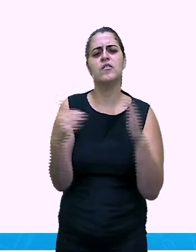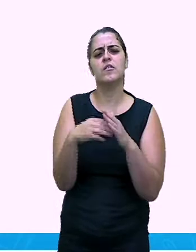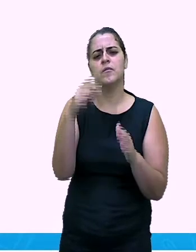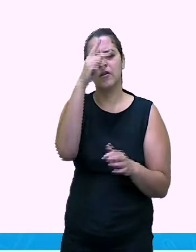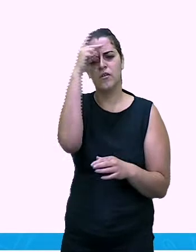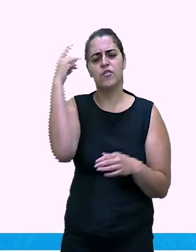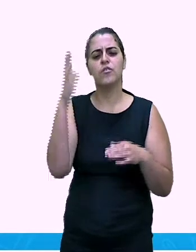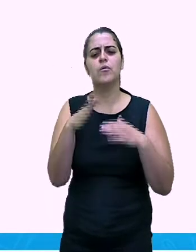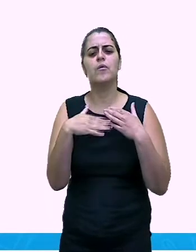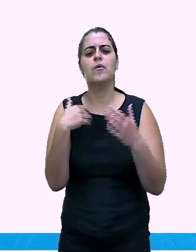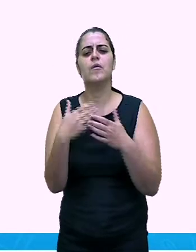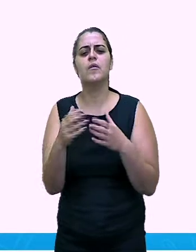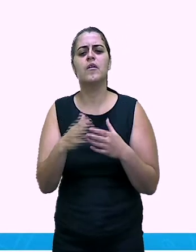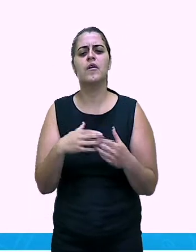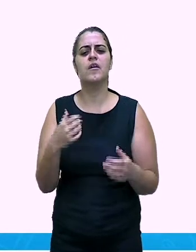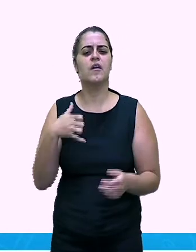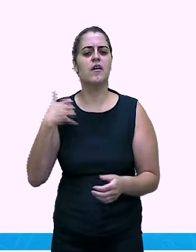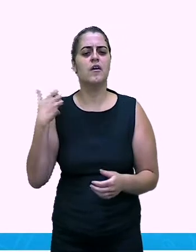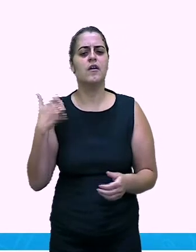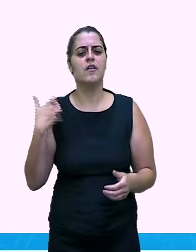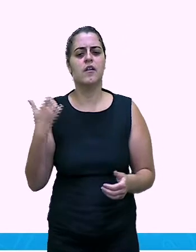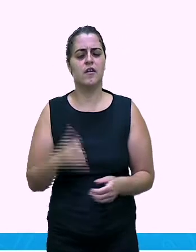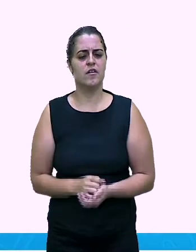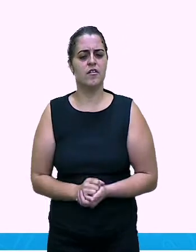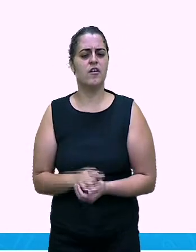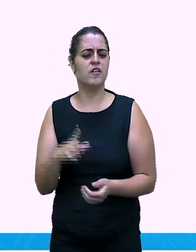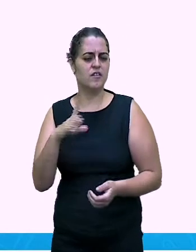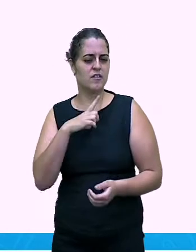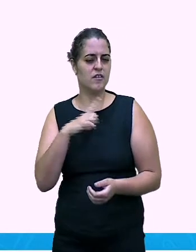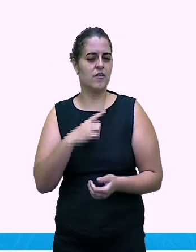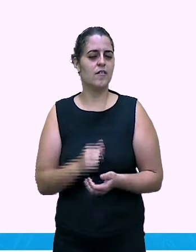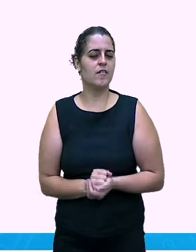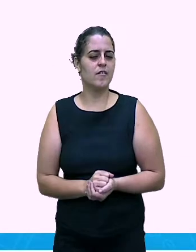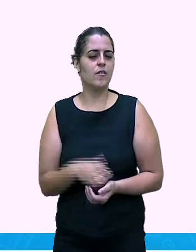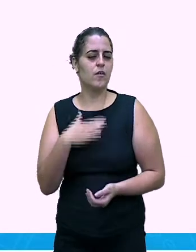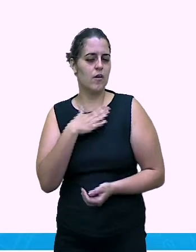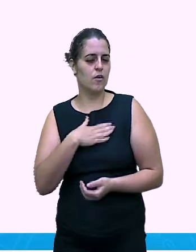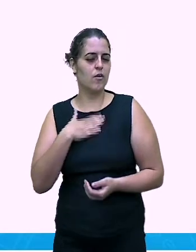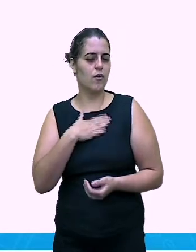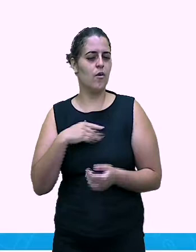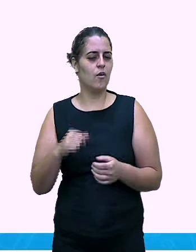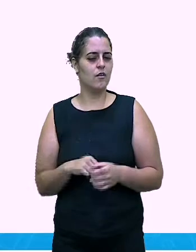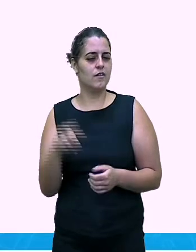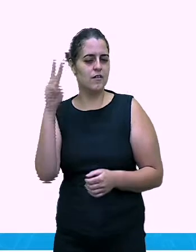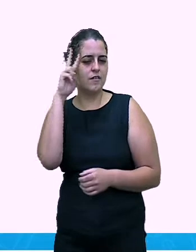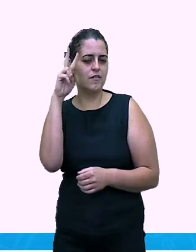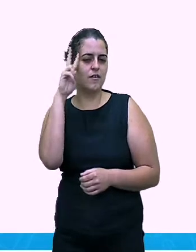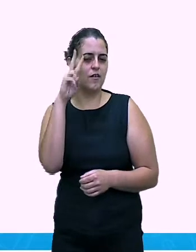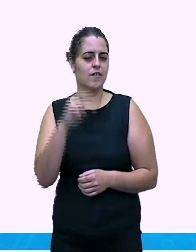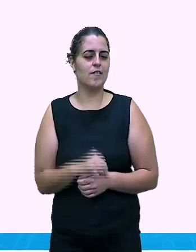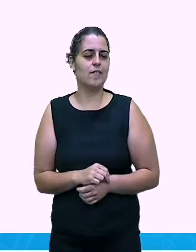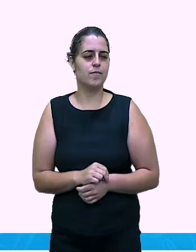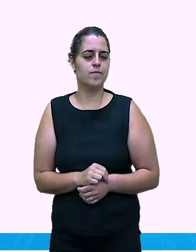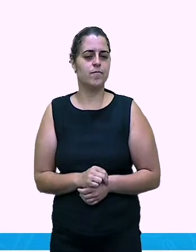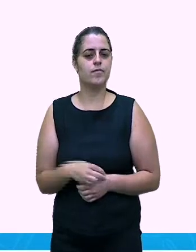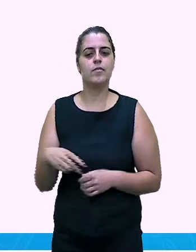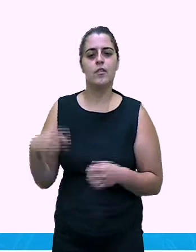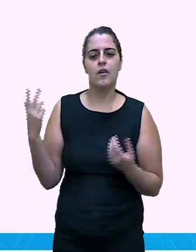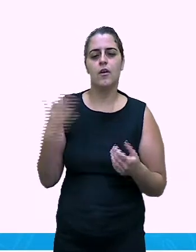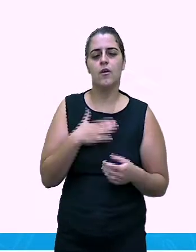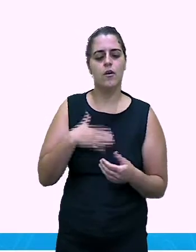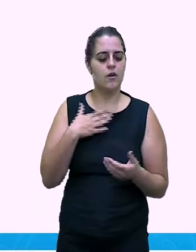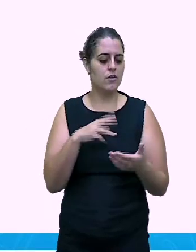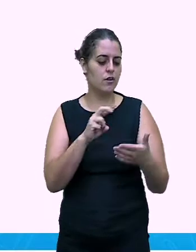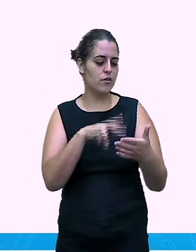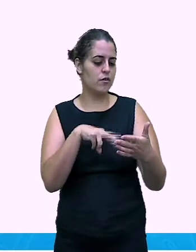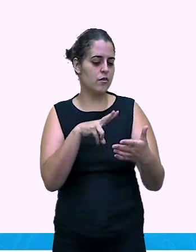de qualquer idade. Sempre alguém tem um personagem que agrada mais, que gosta mais de ler